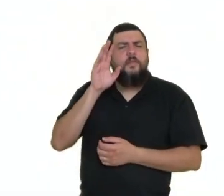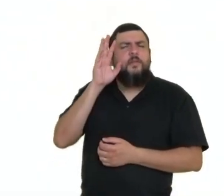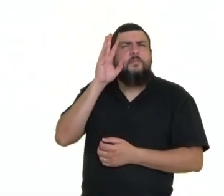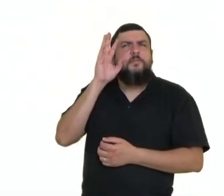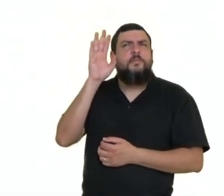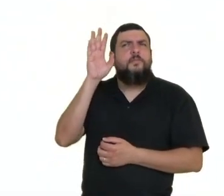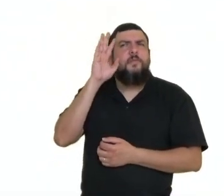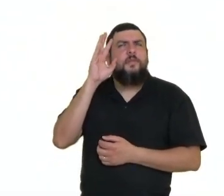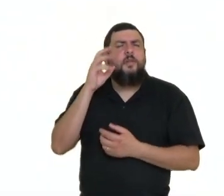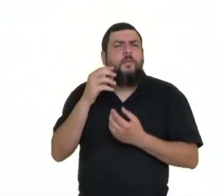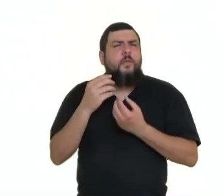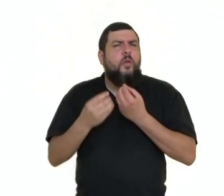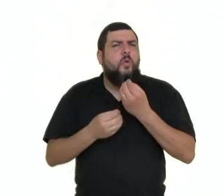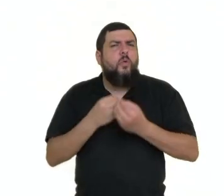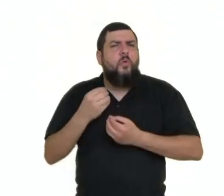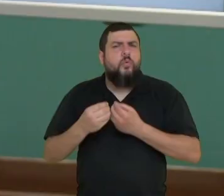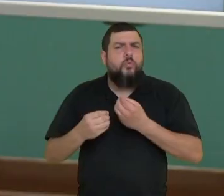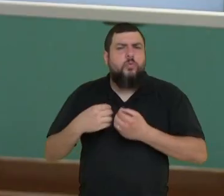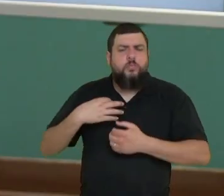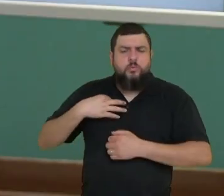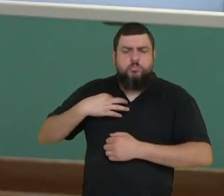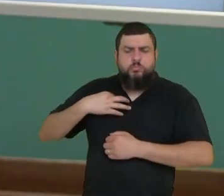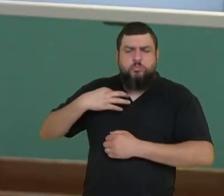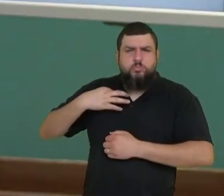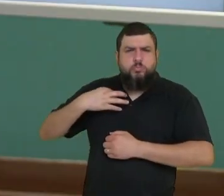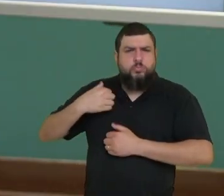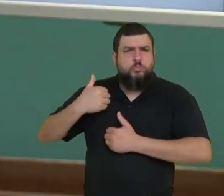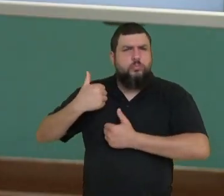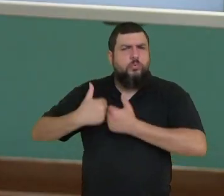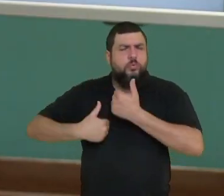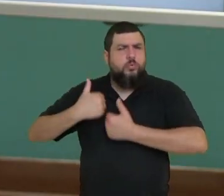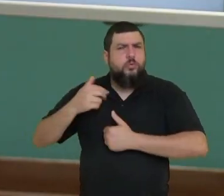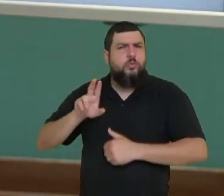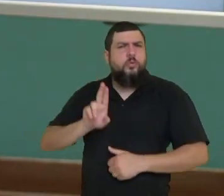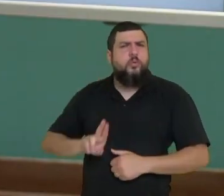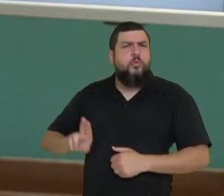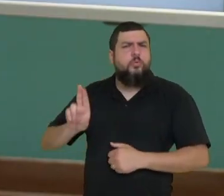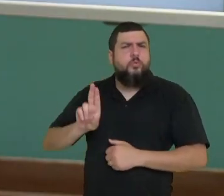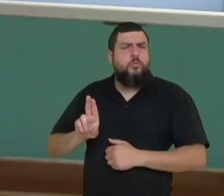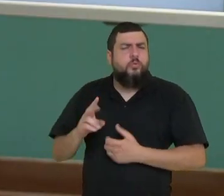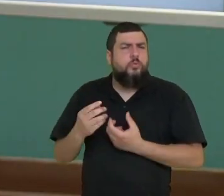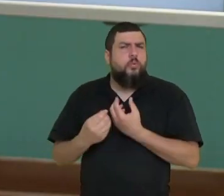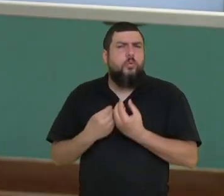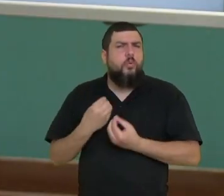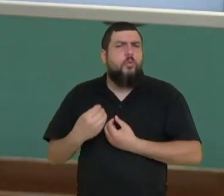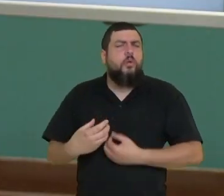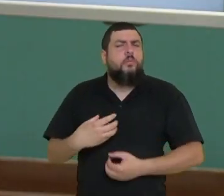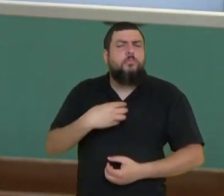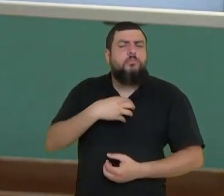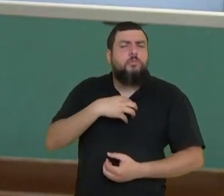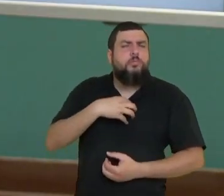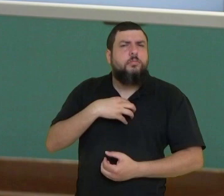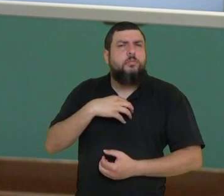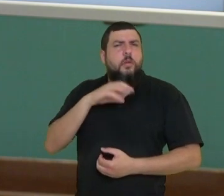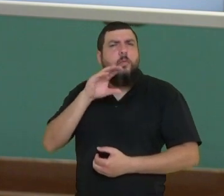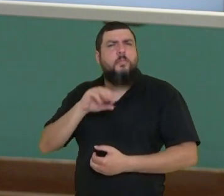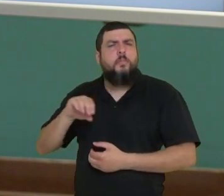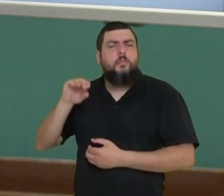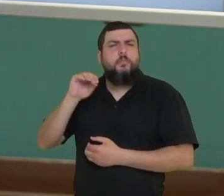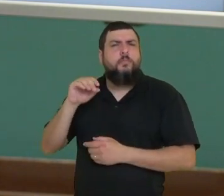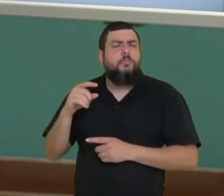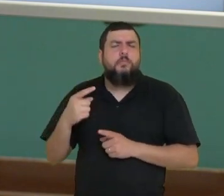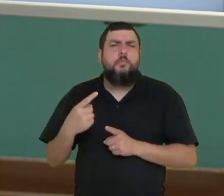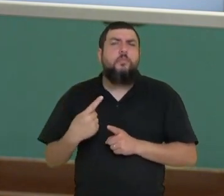linguagem um jogador de futebol utilizasse? Que tipo de linguagem o jogador de futebol do texto usa? Por